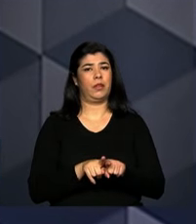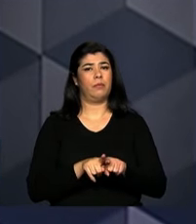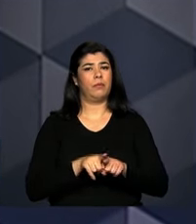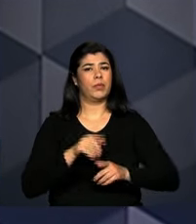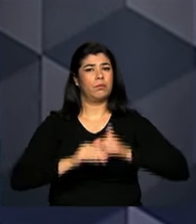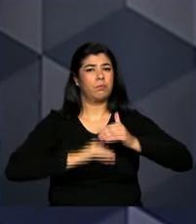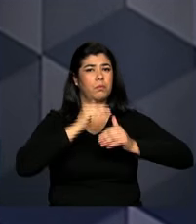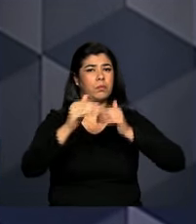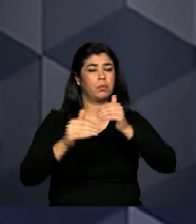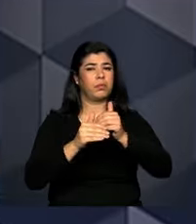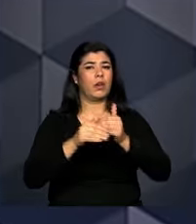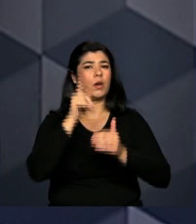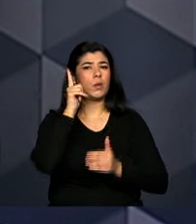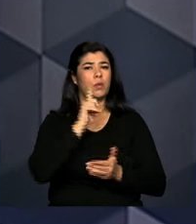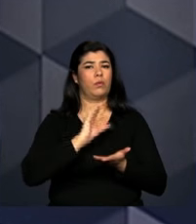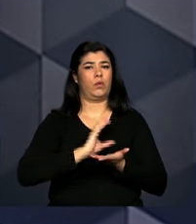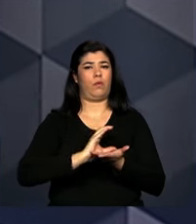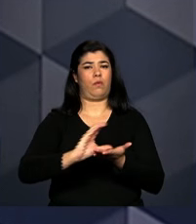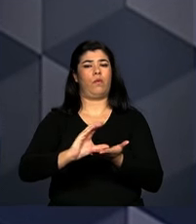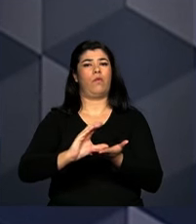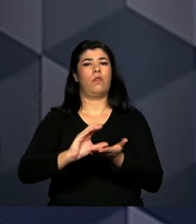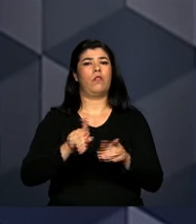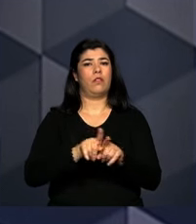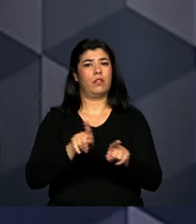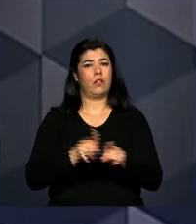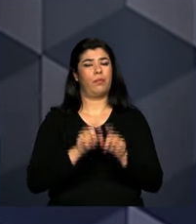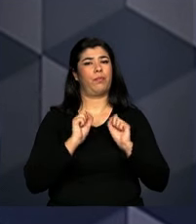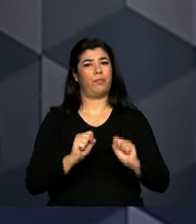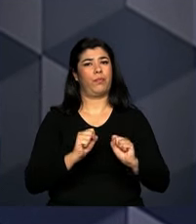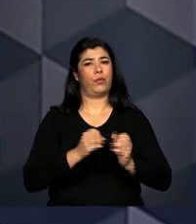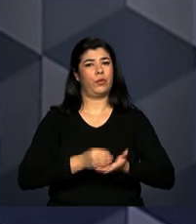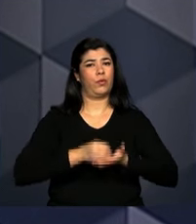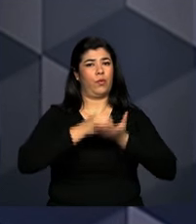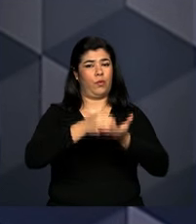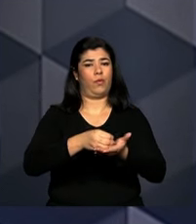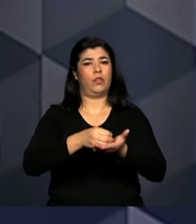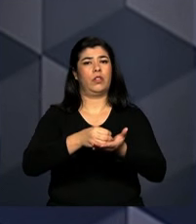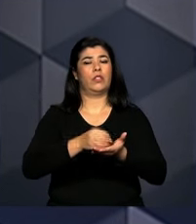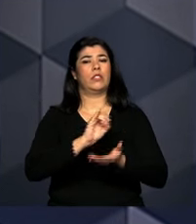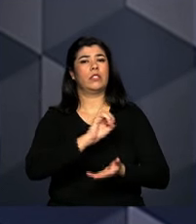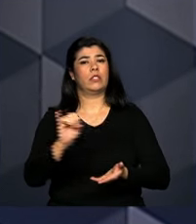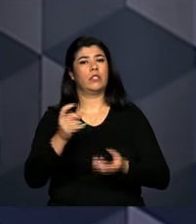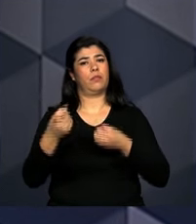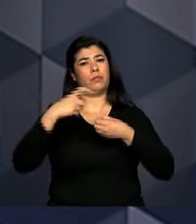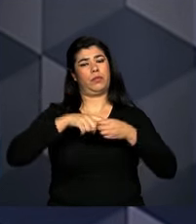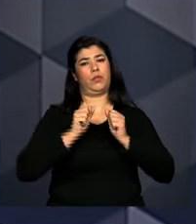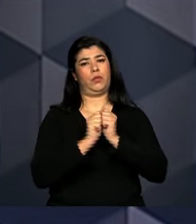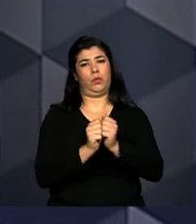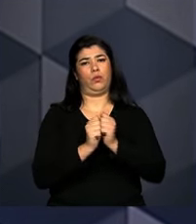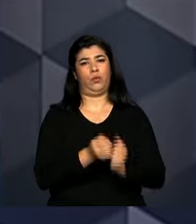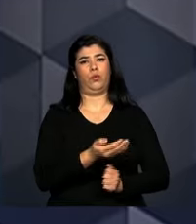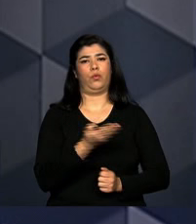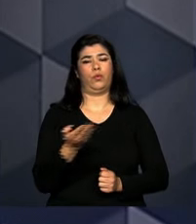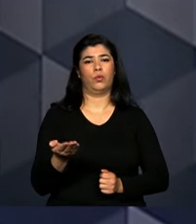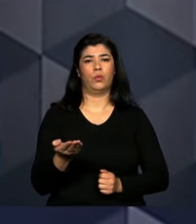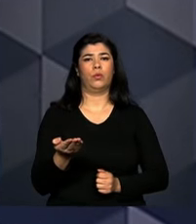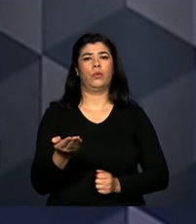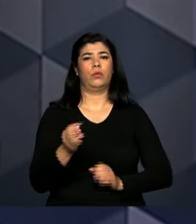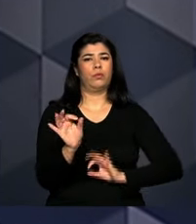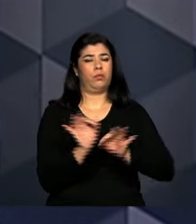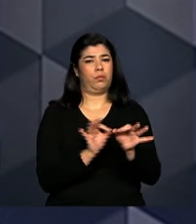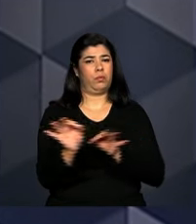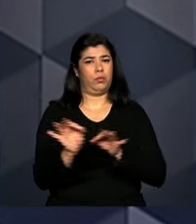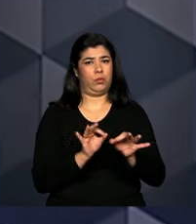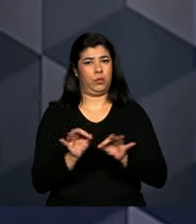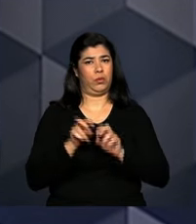chegar o crédito e possamos ofertar, seja na parceria com os